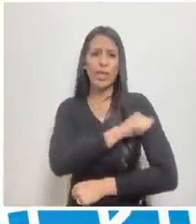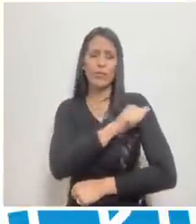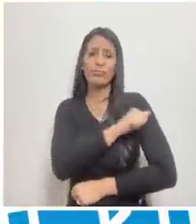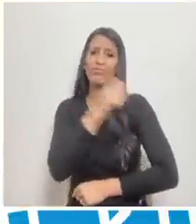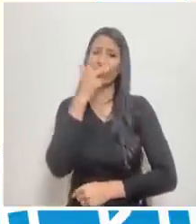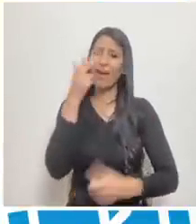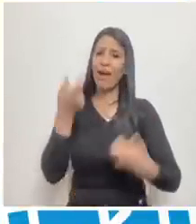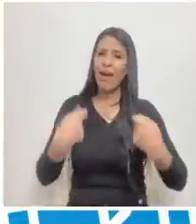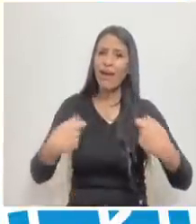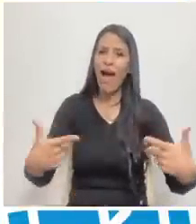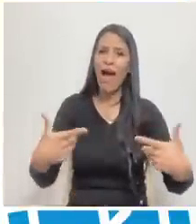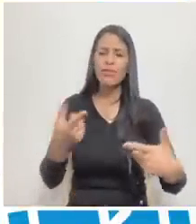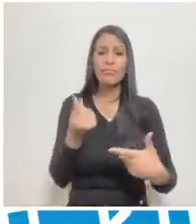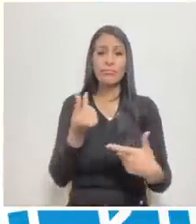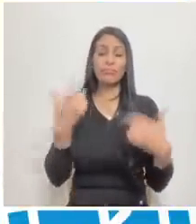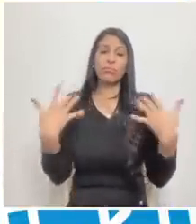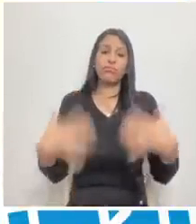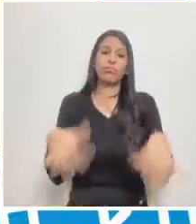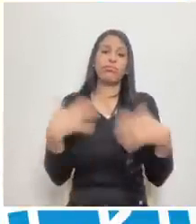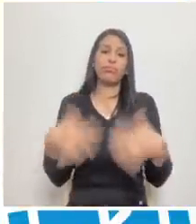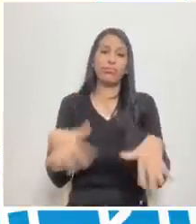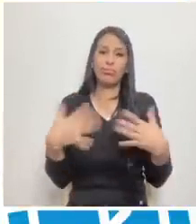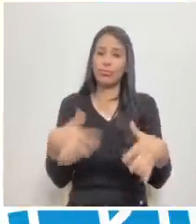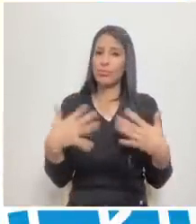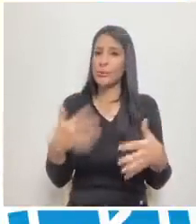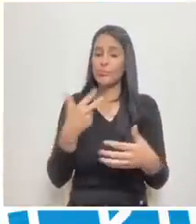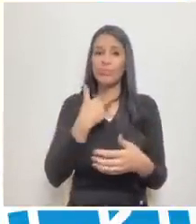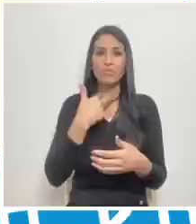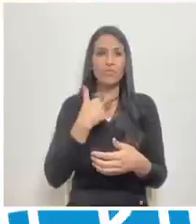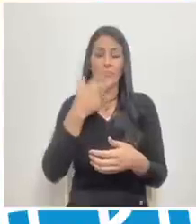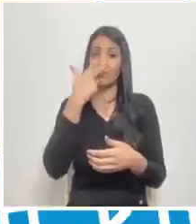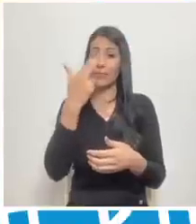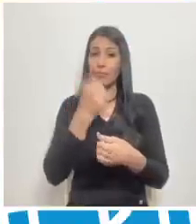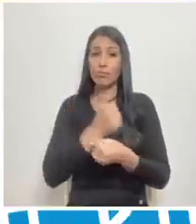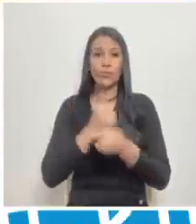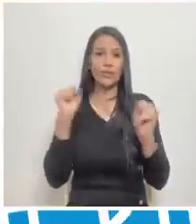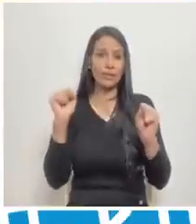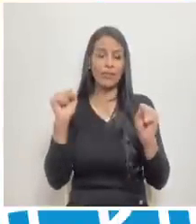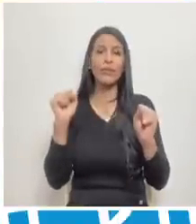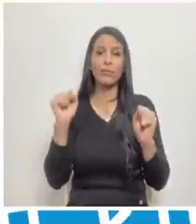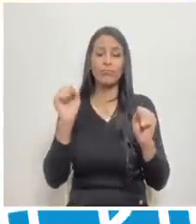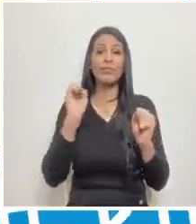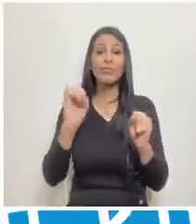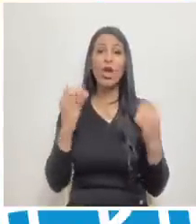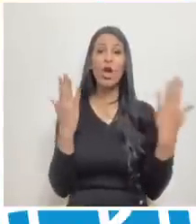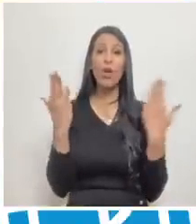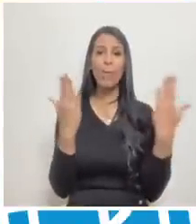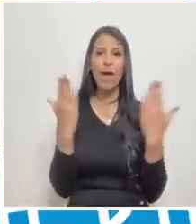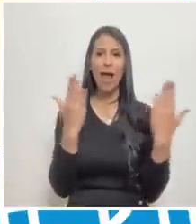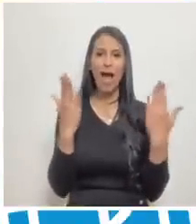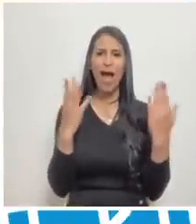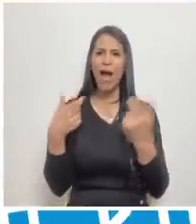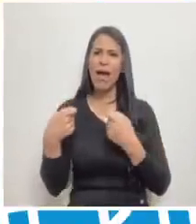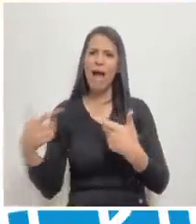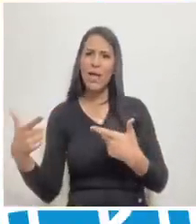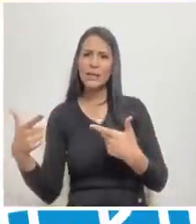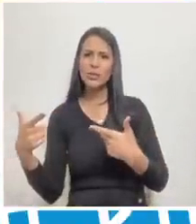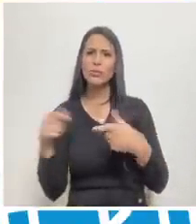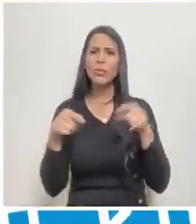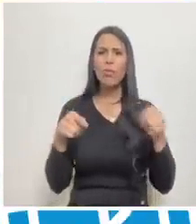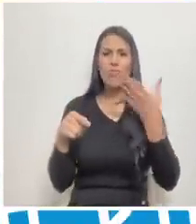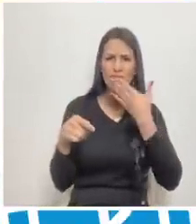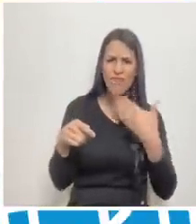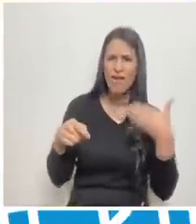grande, enorme, desproporcional aos benefícios que esse SAEB traria. Então,